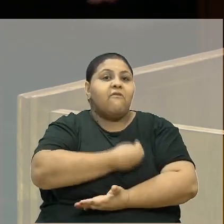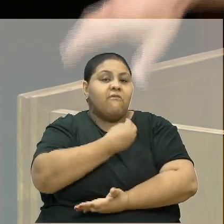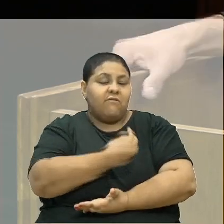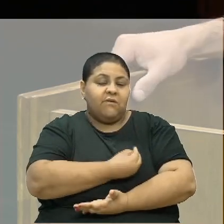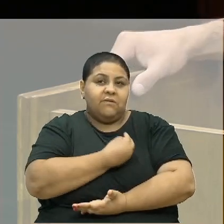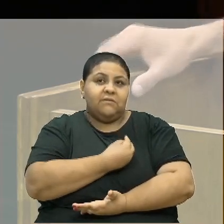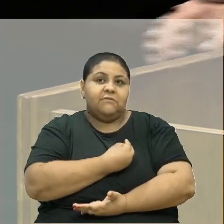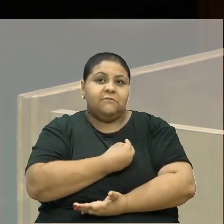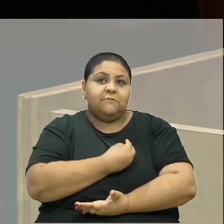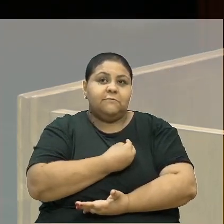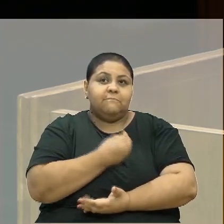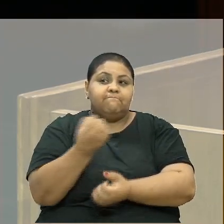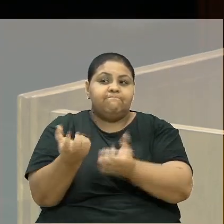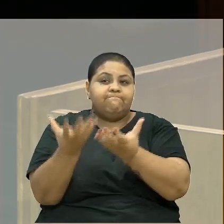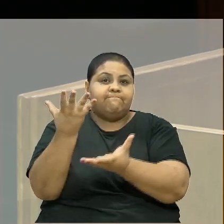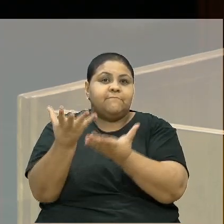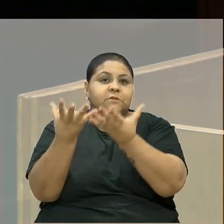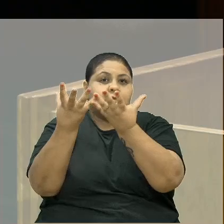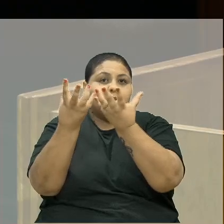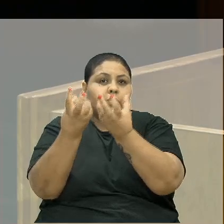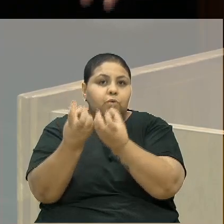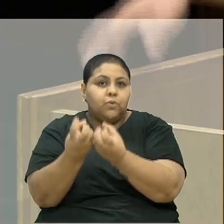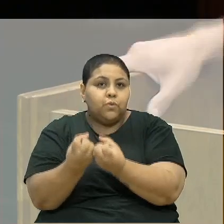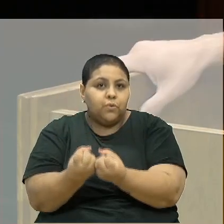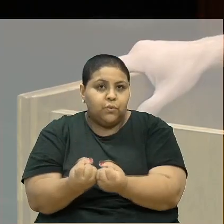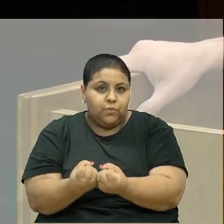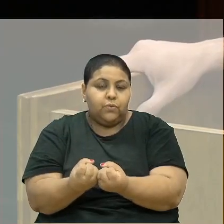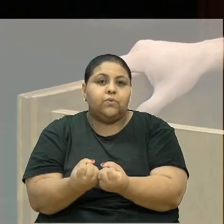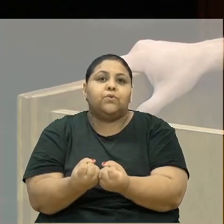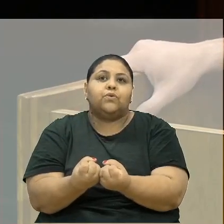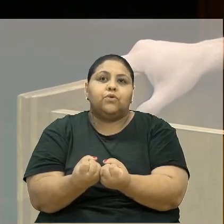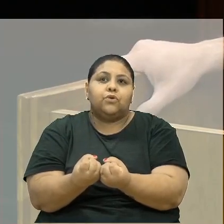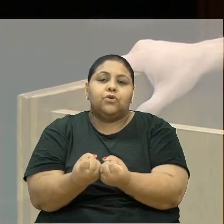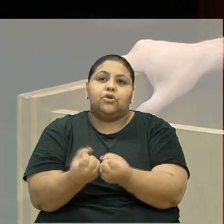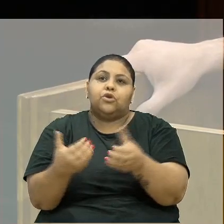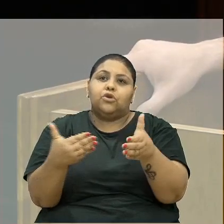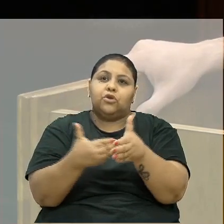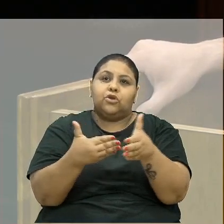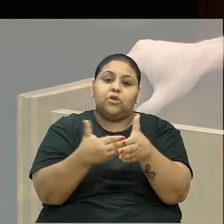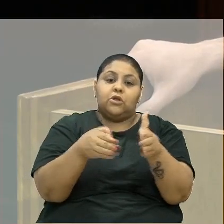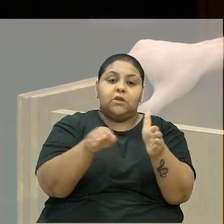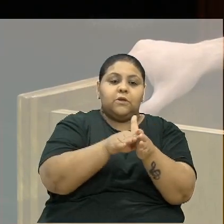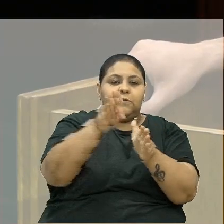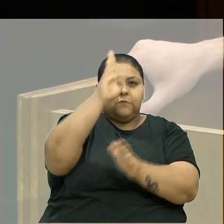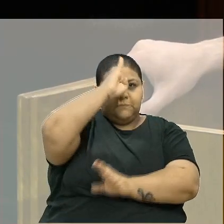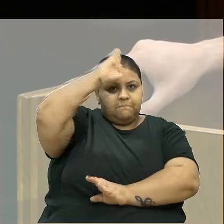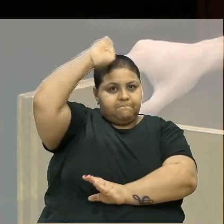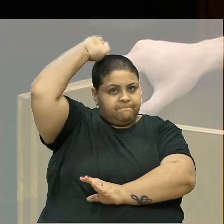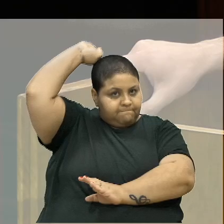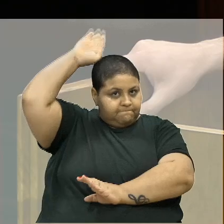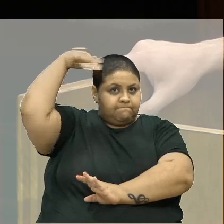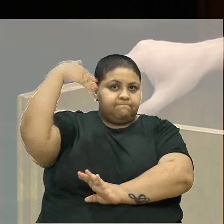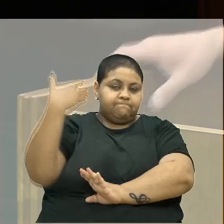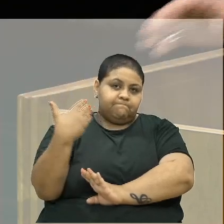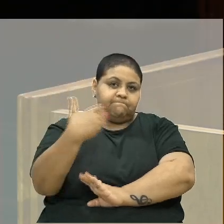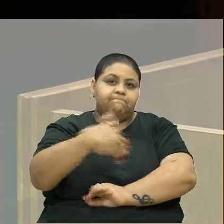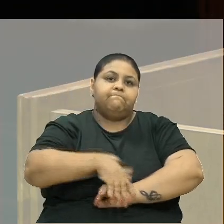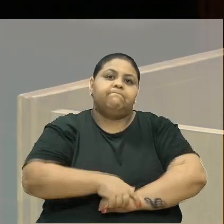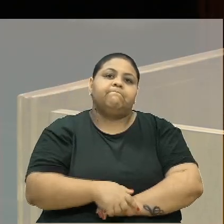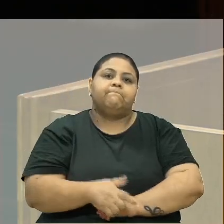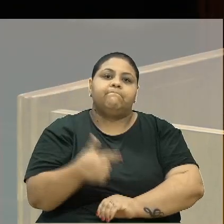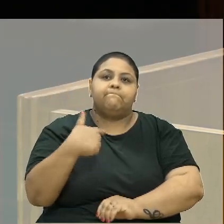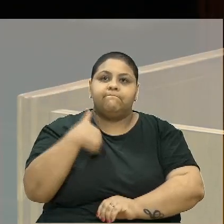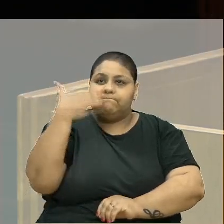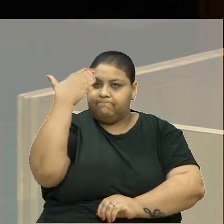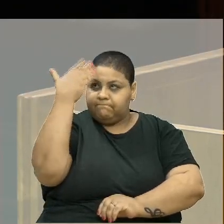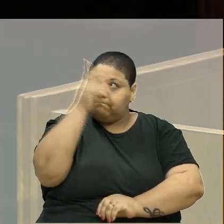aquele incêndio acabasse se proliferando até a chegada do Corpo de Bombeiro. Então, agradeço